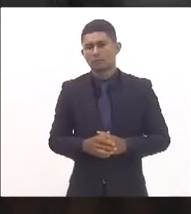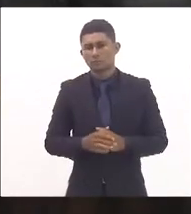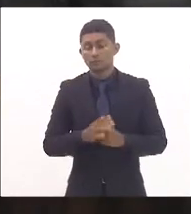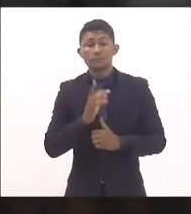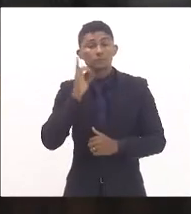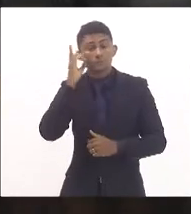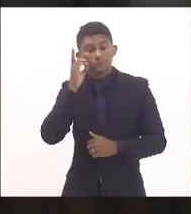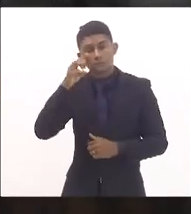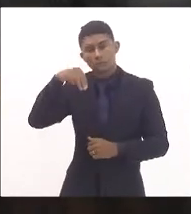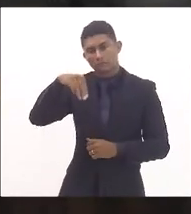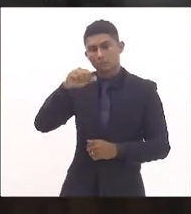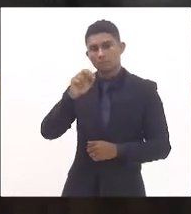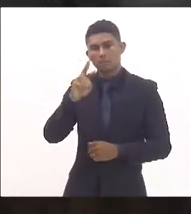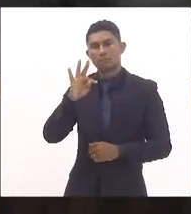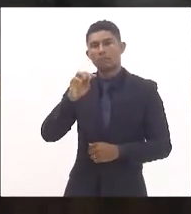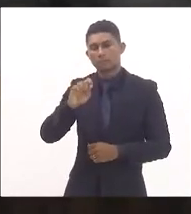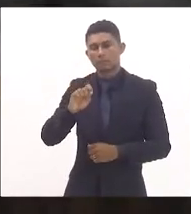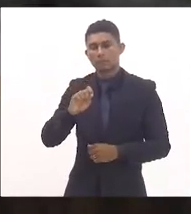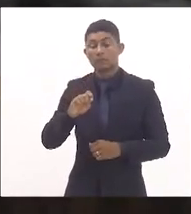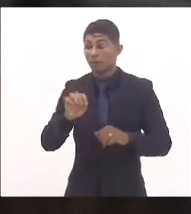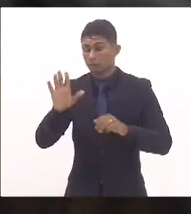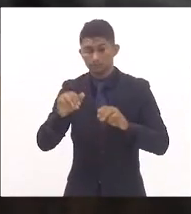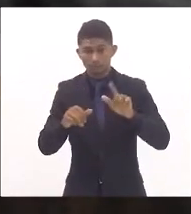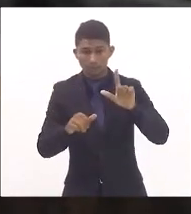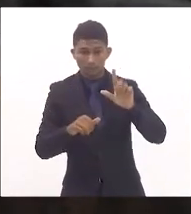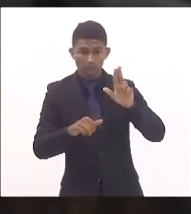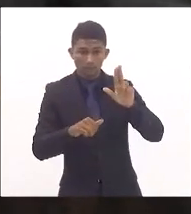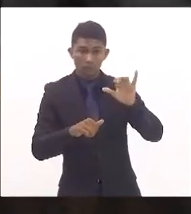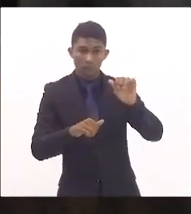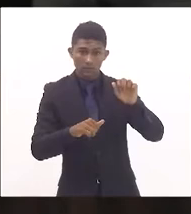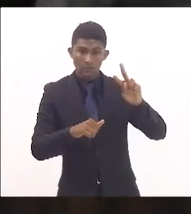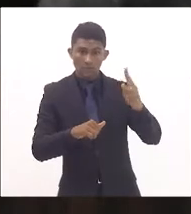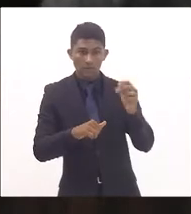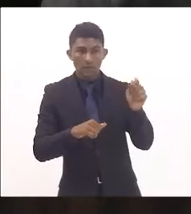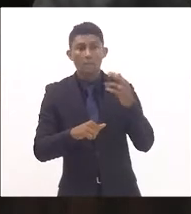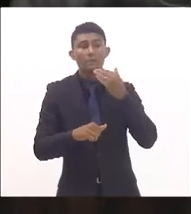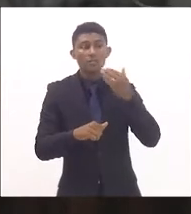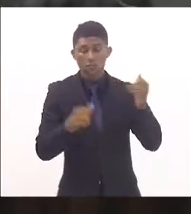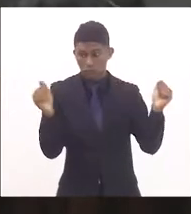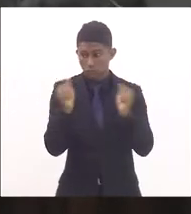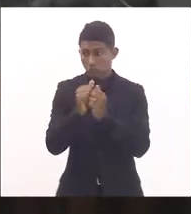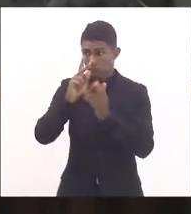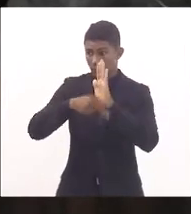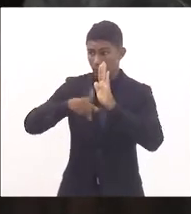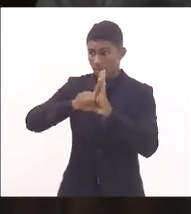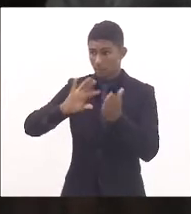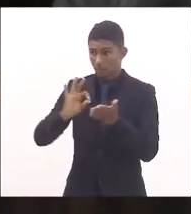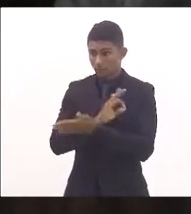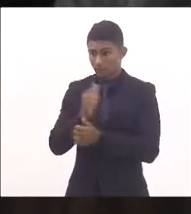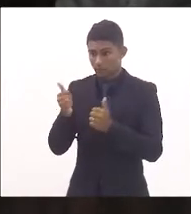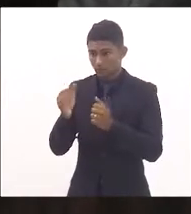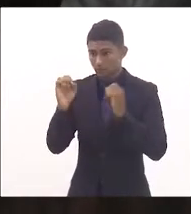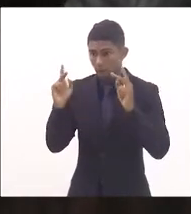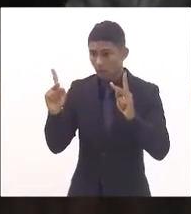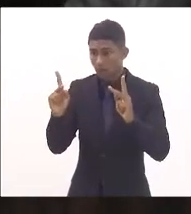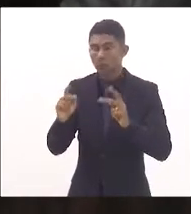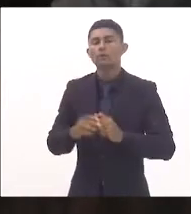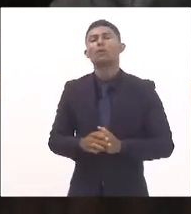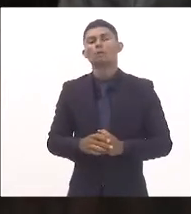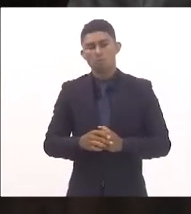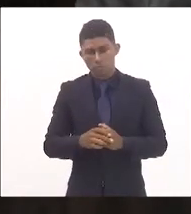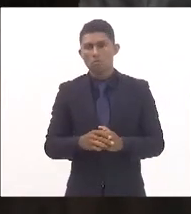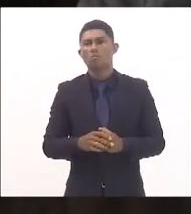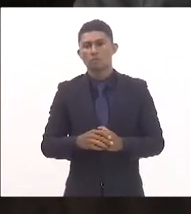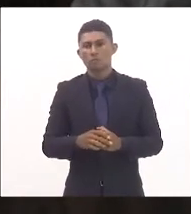deputada Marta, deputada Lucinha, está pedindo a coautoria. Ok. Coautoria